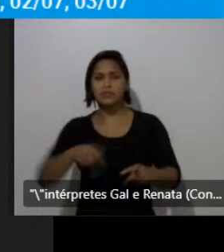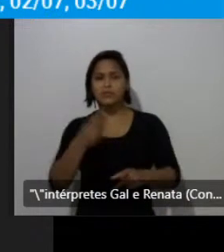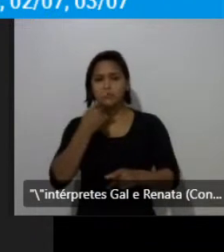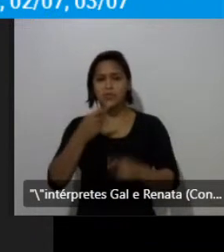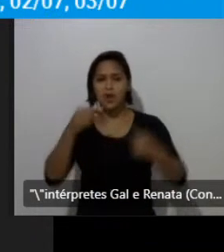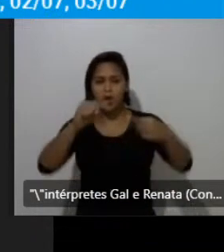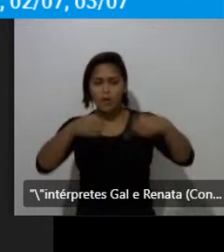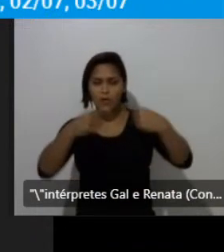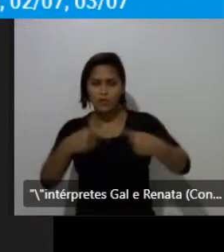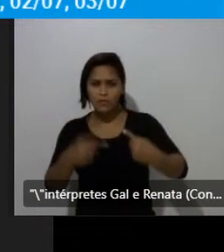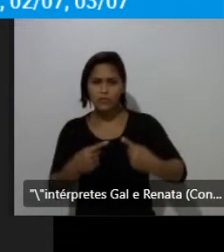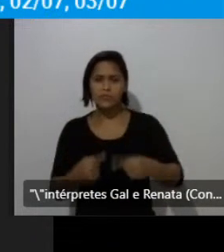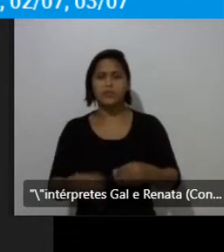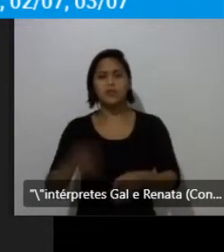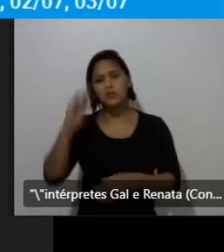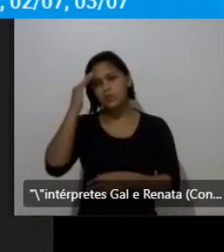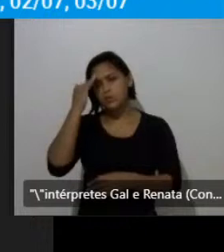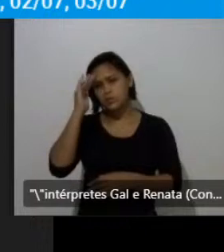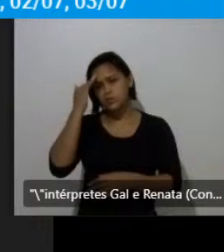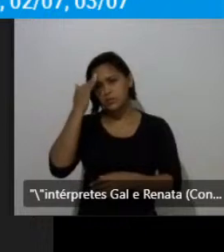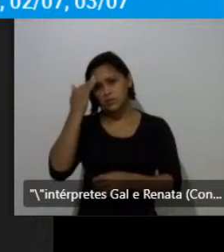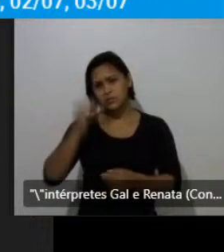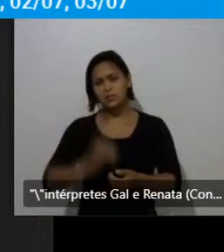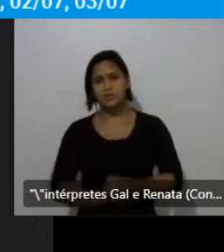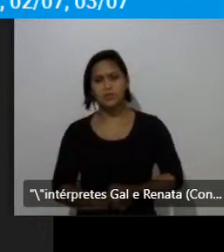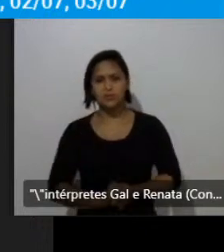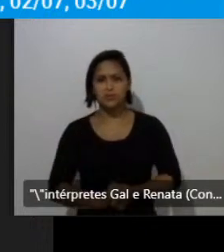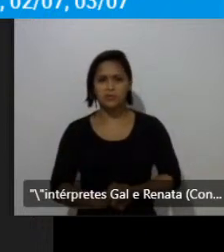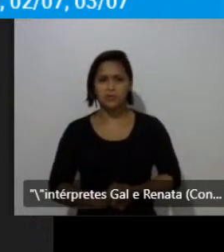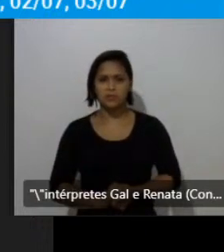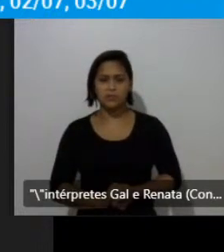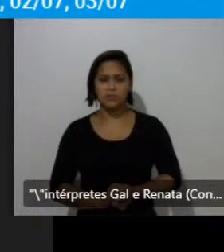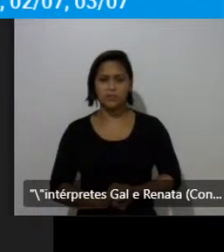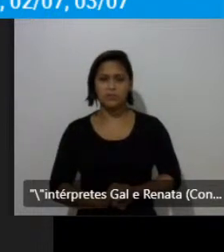com empreendimentos para implantação de resortes